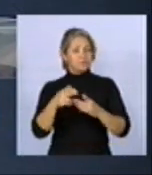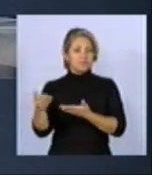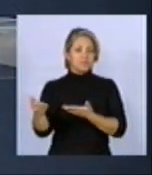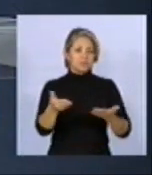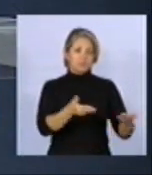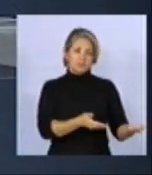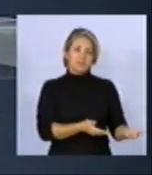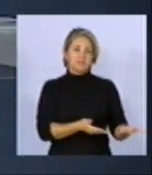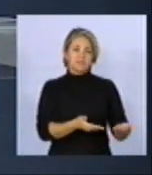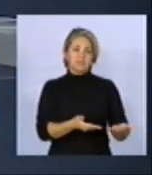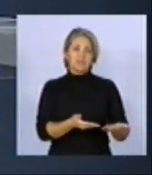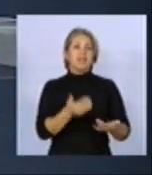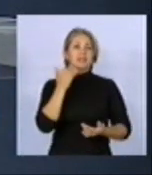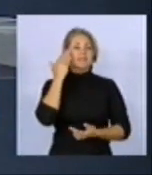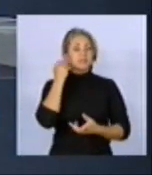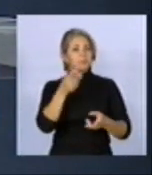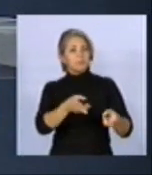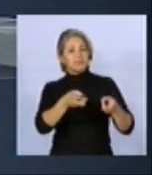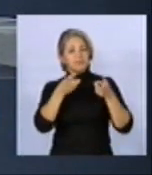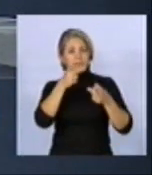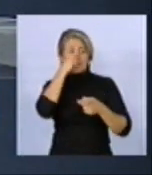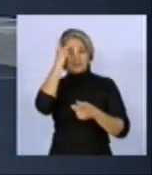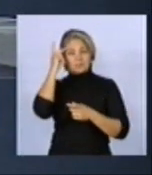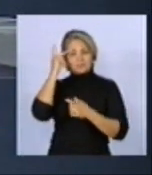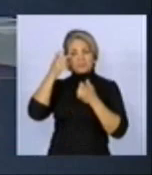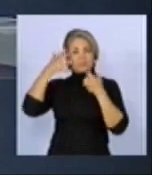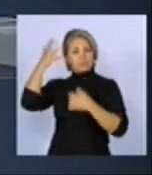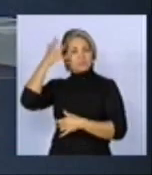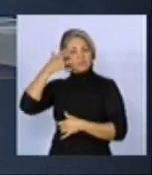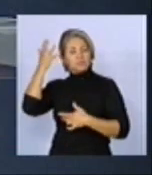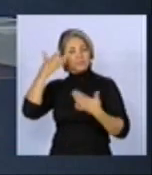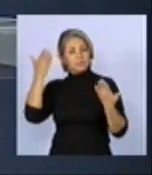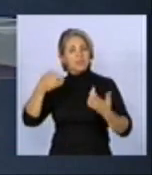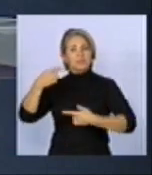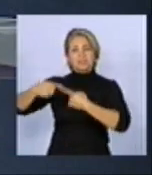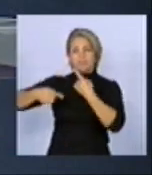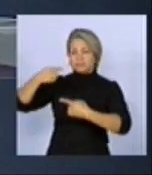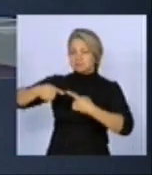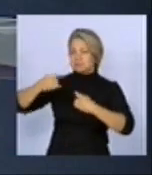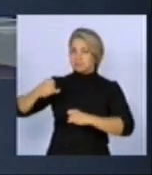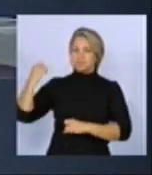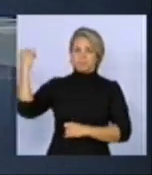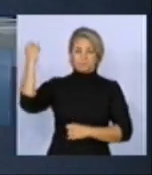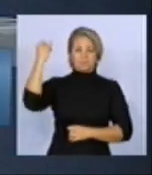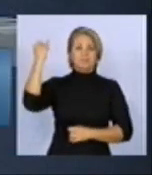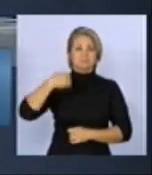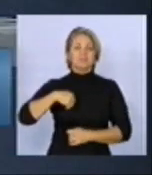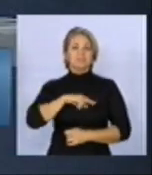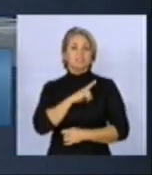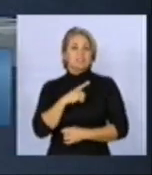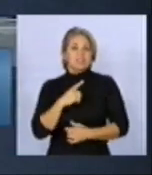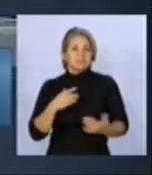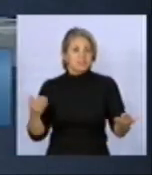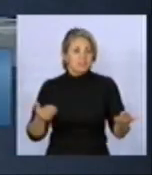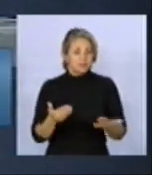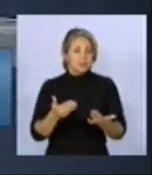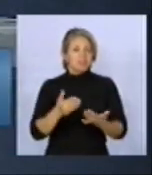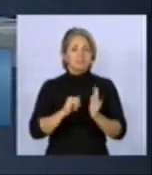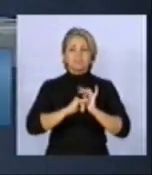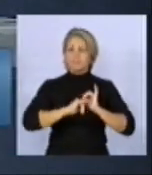própria pelo conjunto de de expositores que o debate né vai ser de alto nível com certeza nós vamos ter grandes